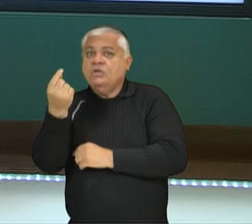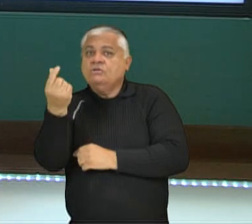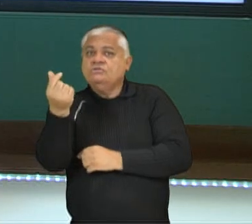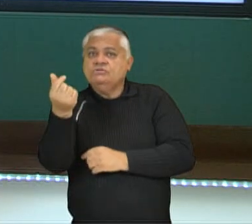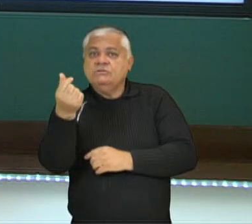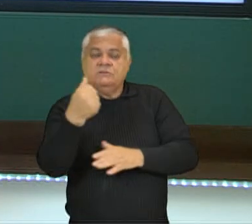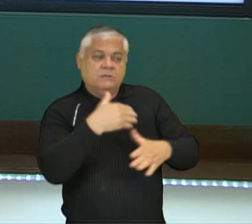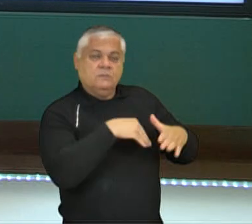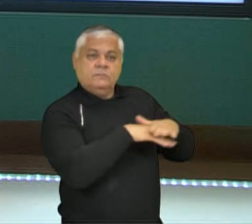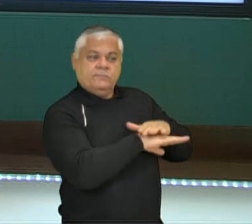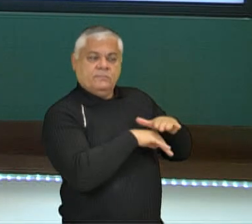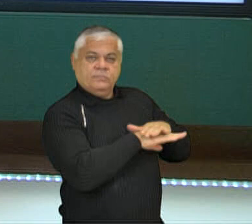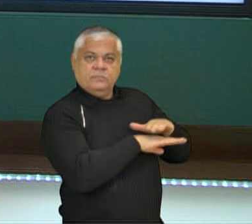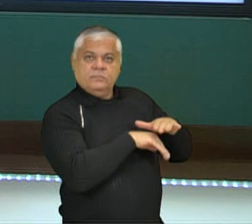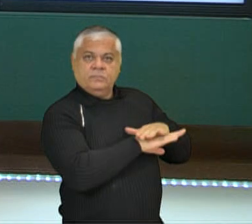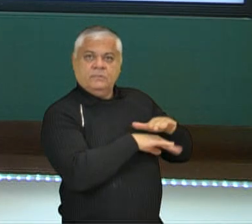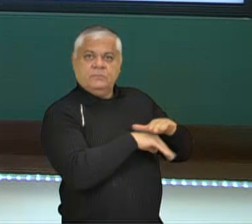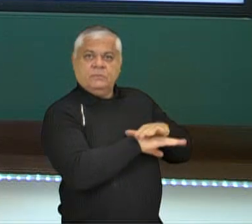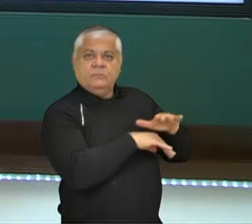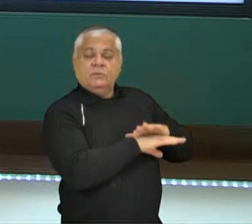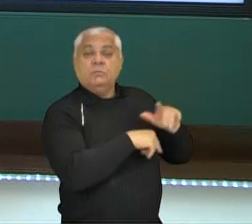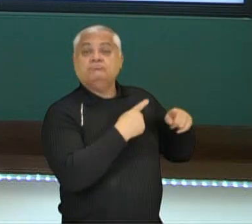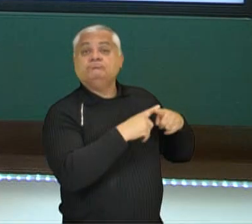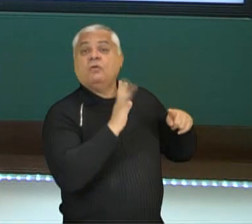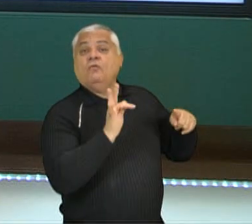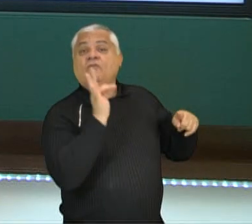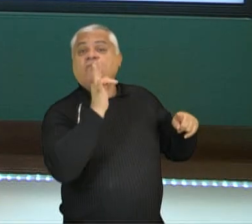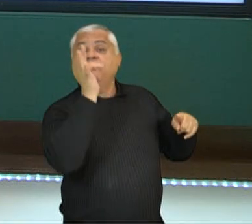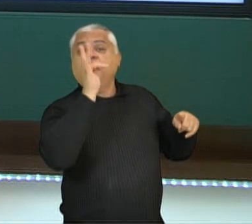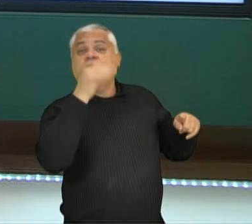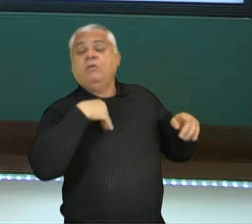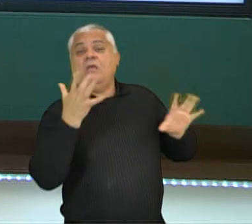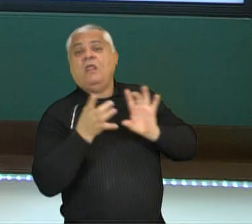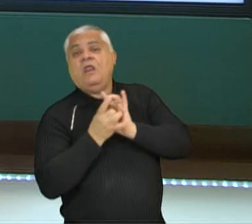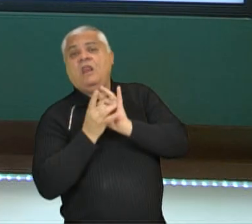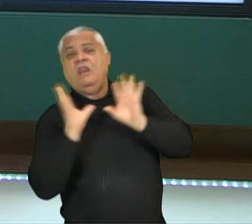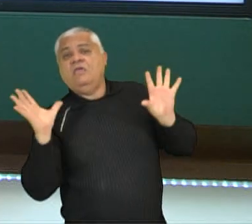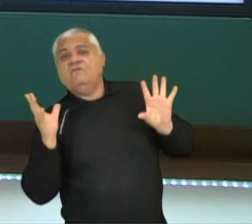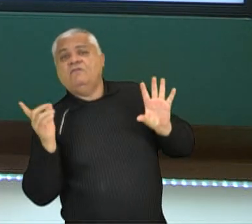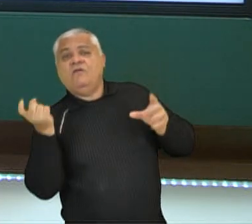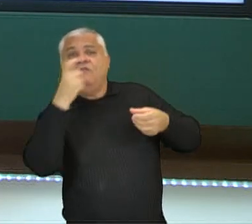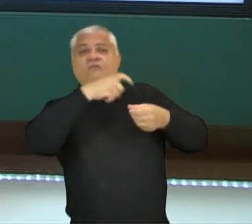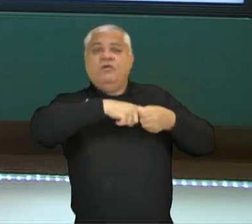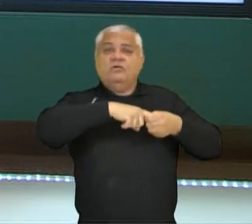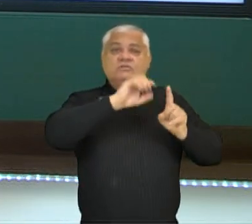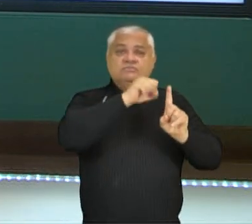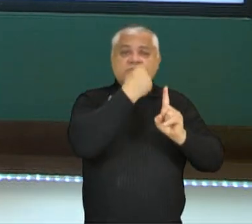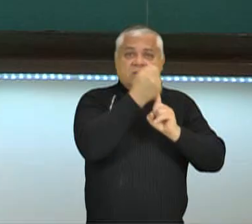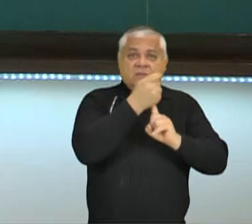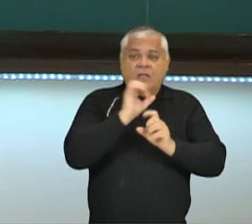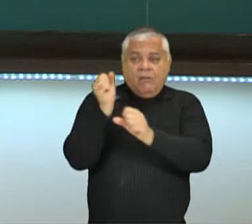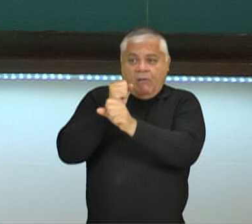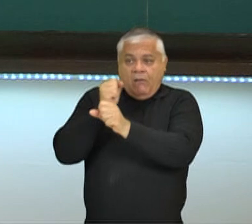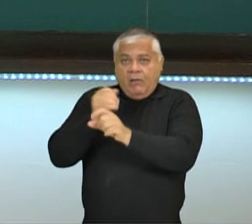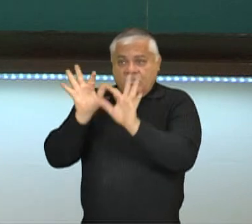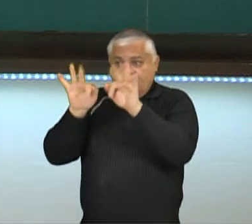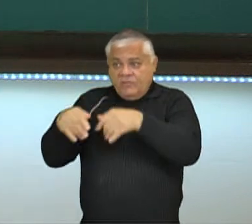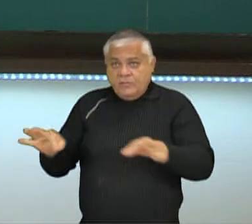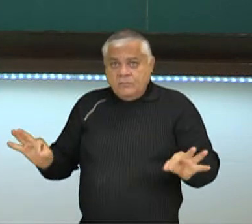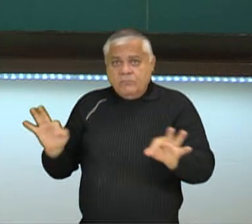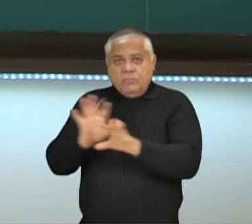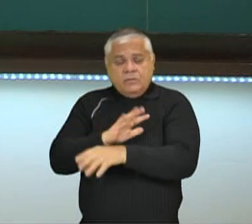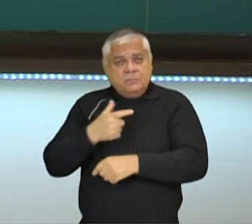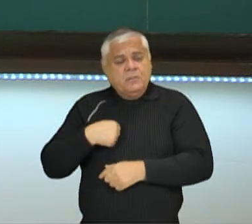que pudesse ajudá-los uma vez que eles conseguissem a liberdade, quando terminasse de pagar a pena. Eu achei